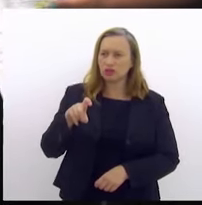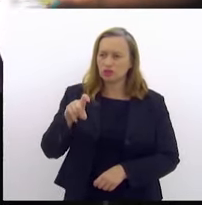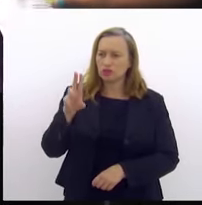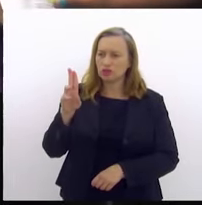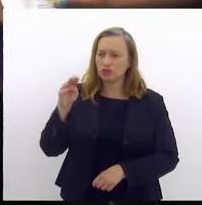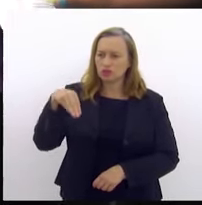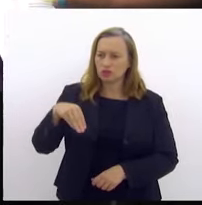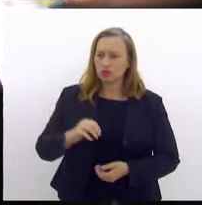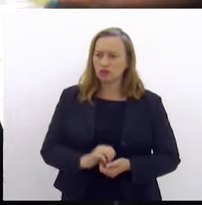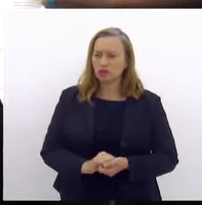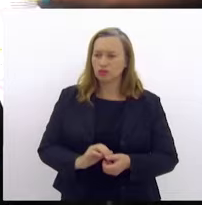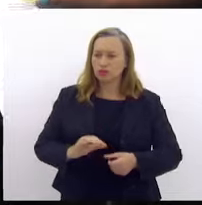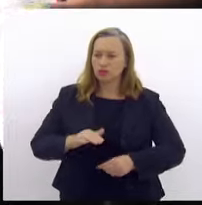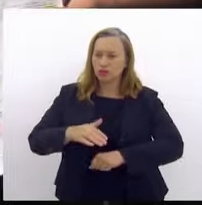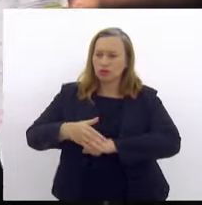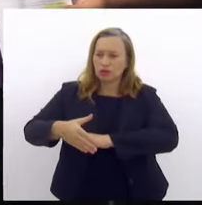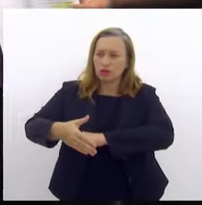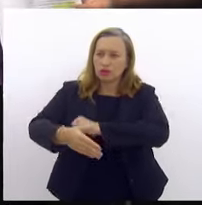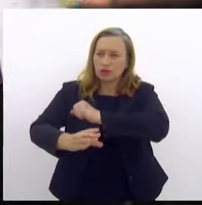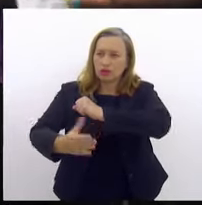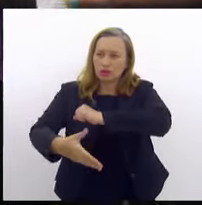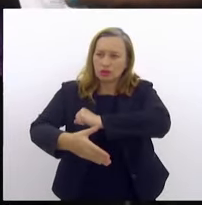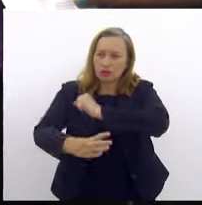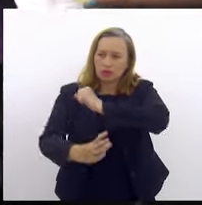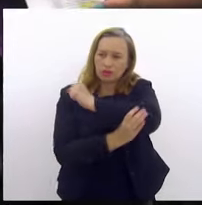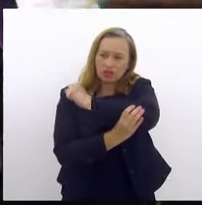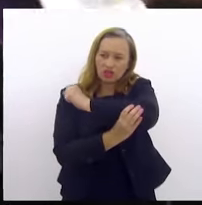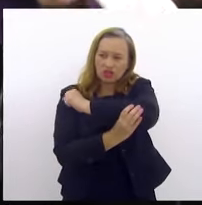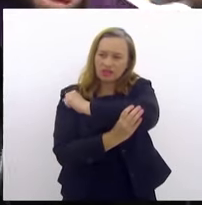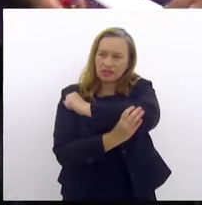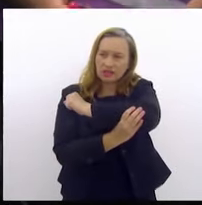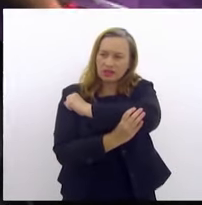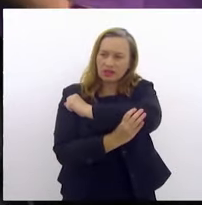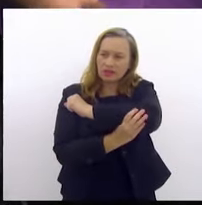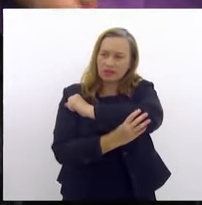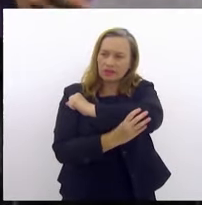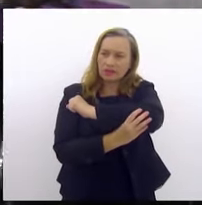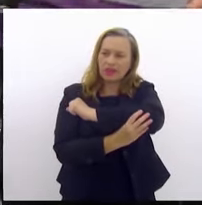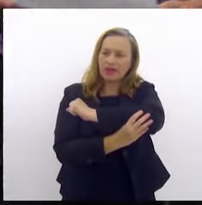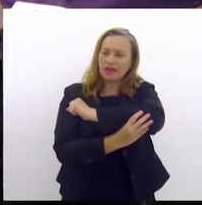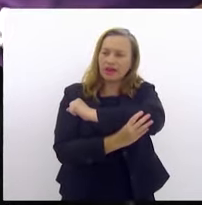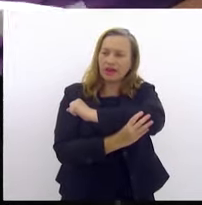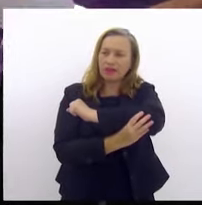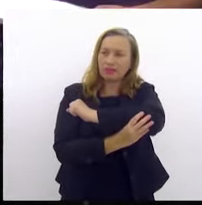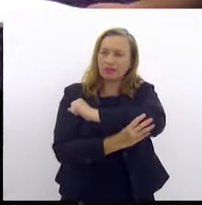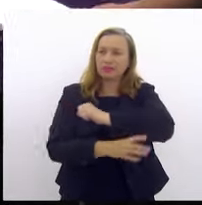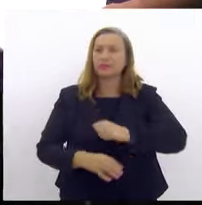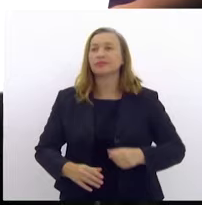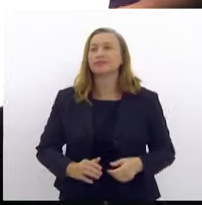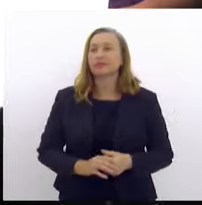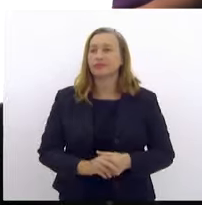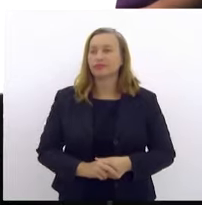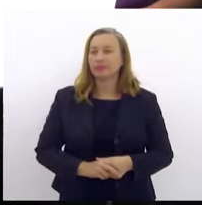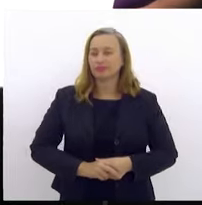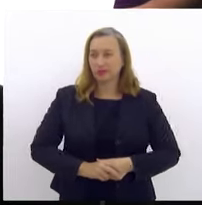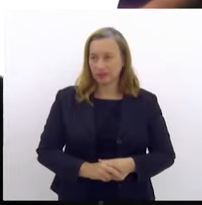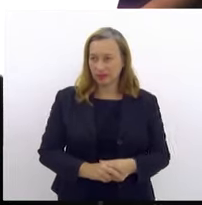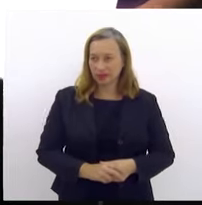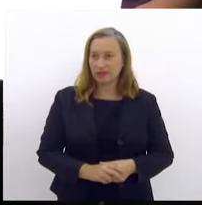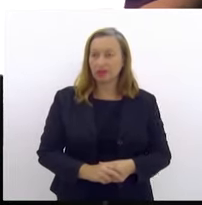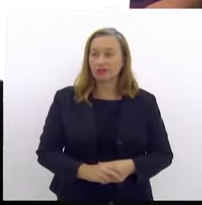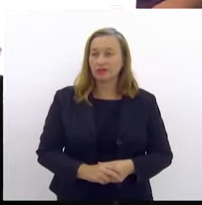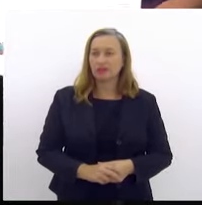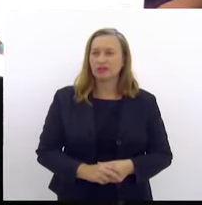de Exu e de Ogum, porque aí teríamos os caminhos e as encruzilhadas, e as vias férreas juntos.